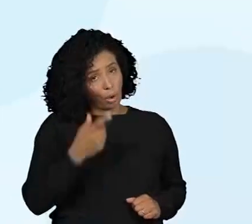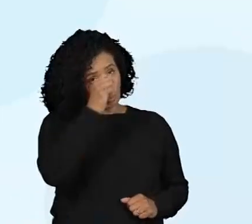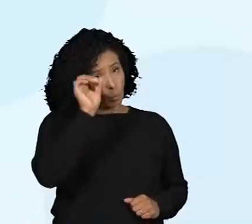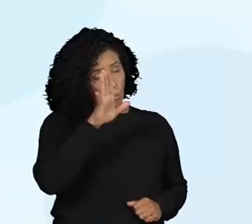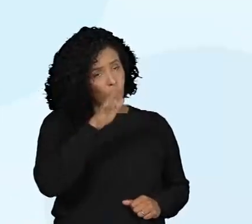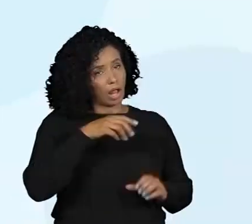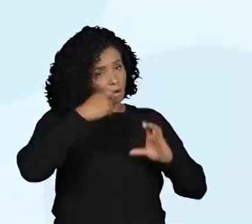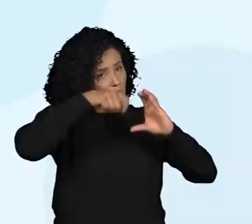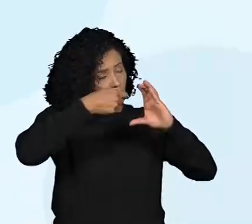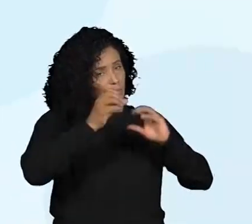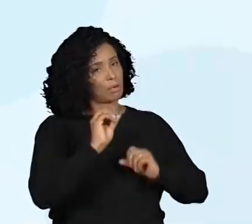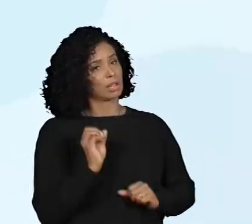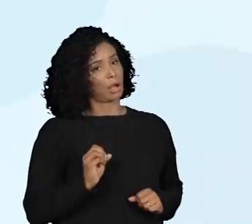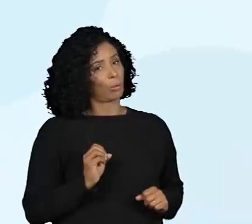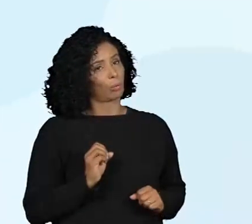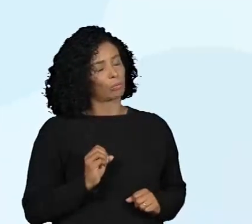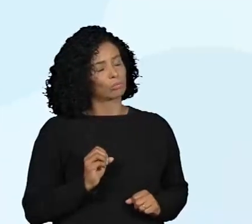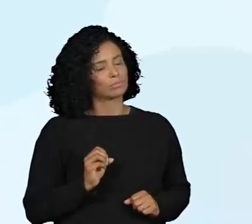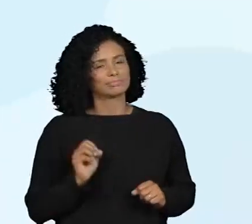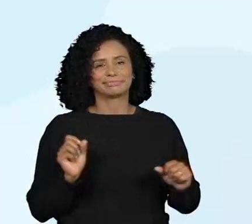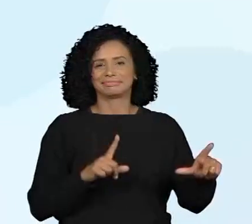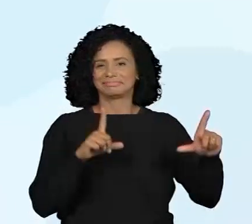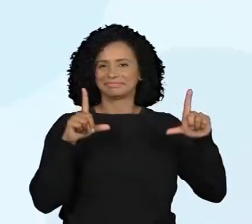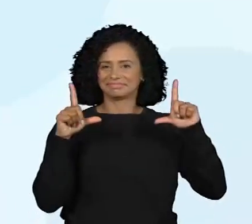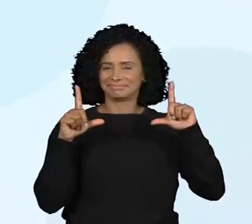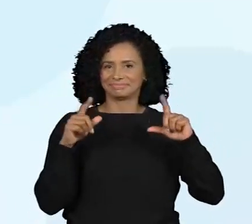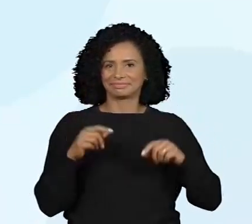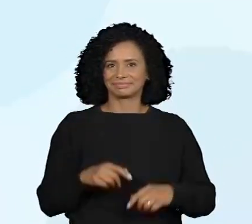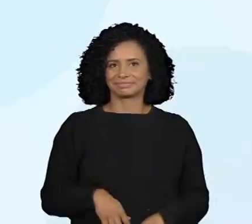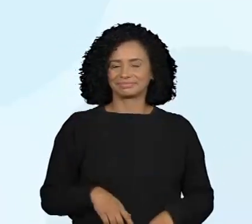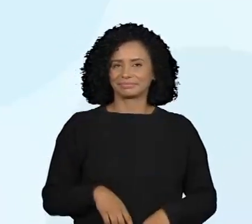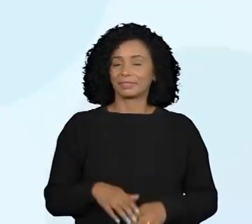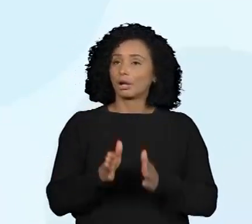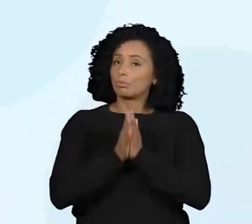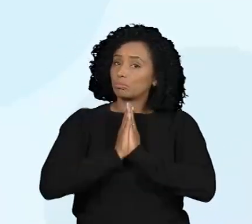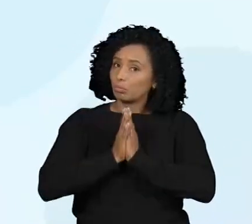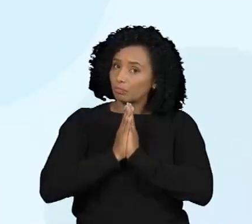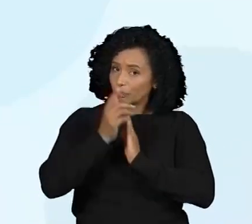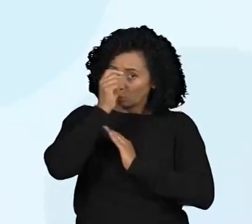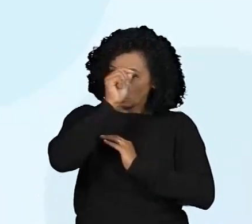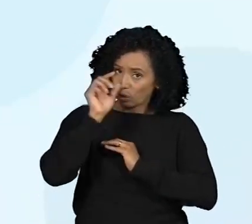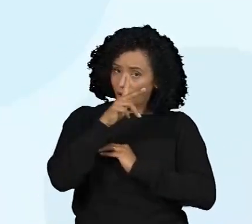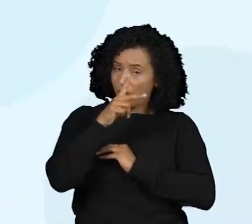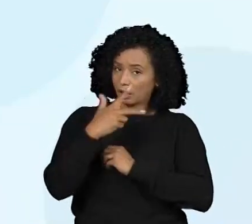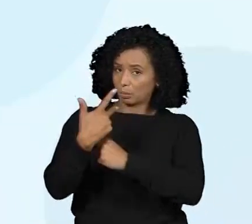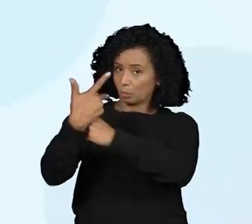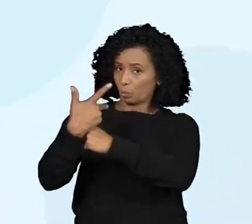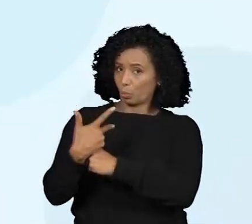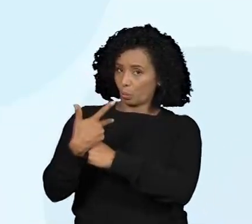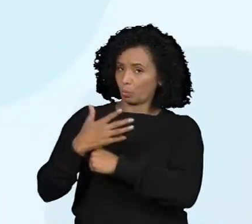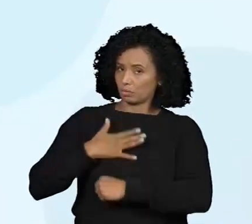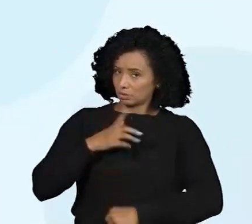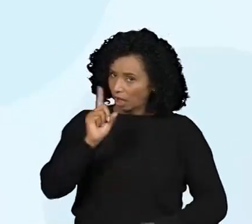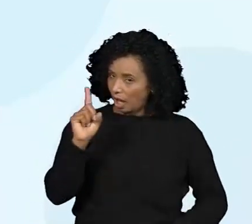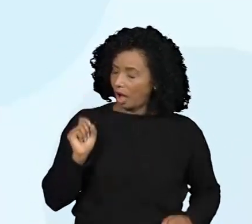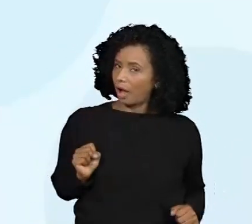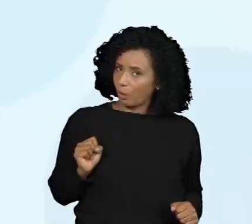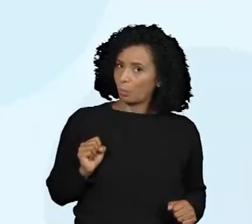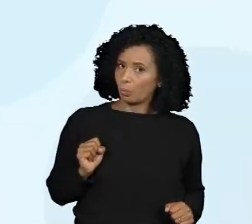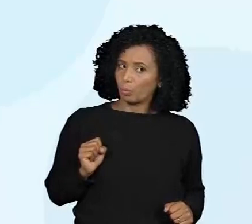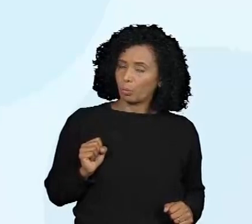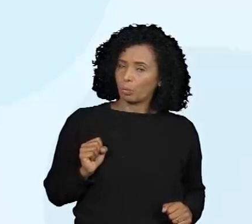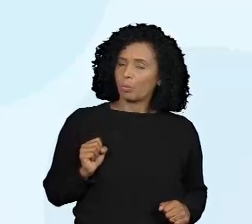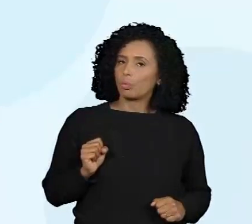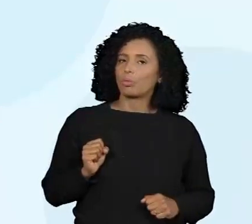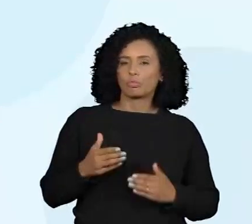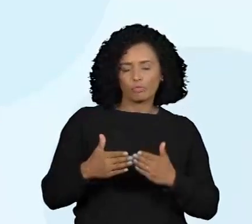Você vai colocar lá Pronto ele colocou a letra lá ai tá pode buraco não oráculo eu sei que você virou a câmera para mim ele tá querendo não ele não